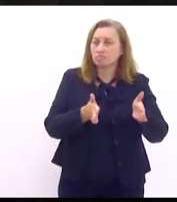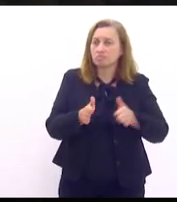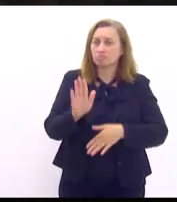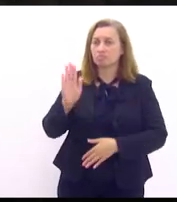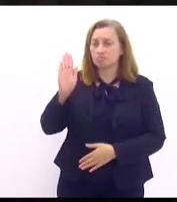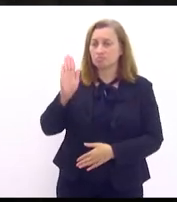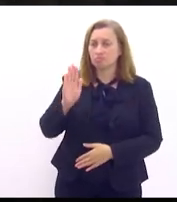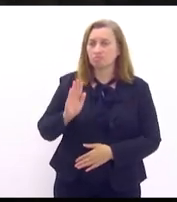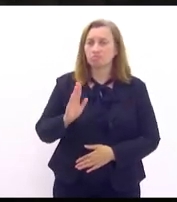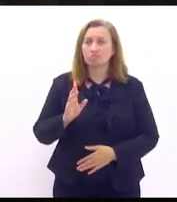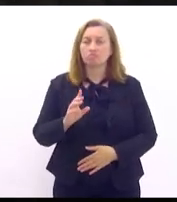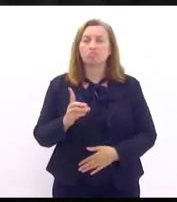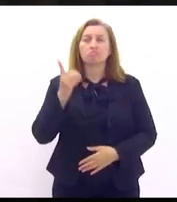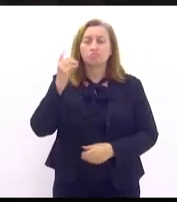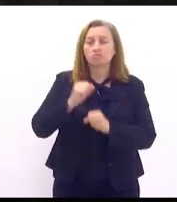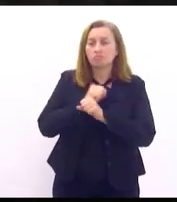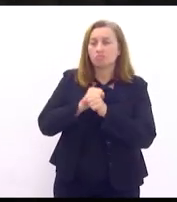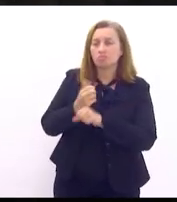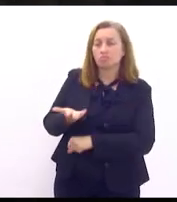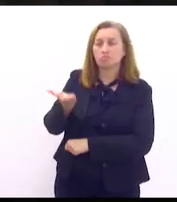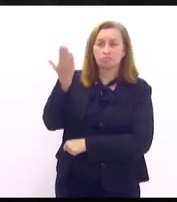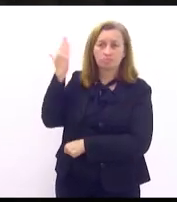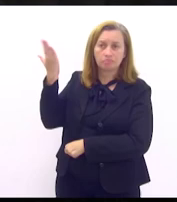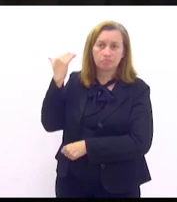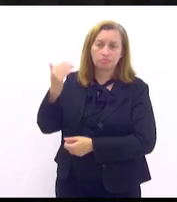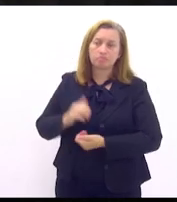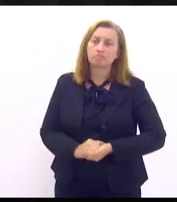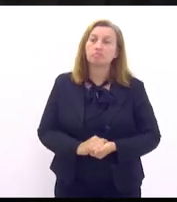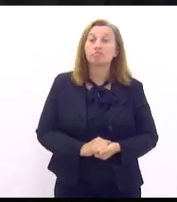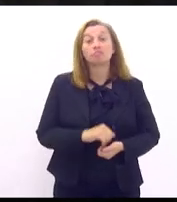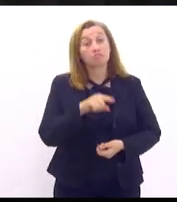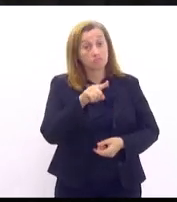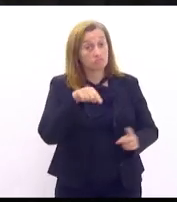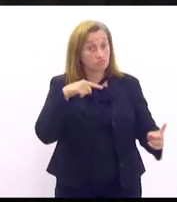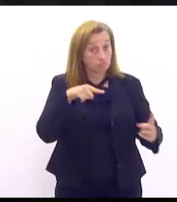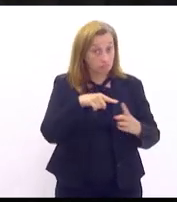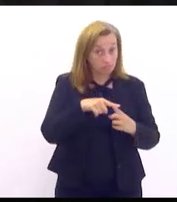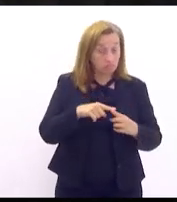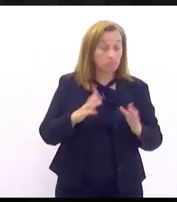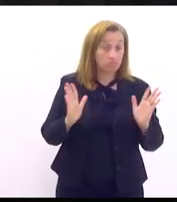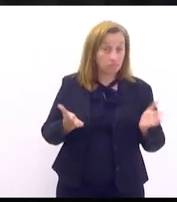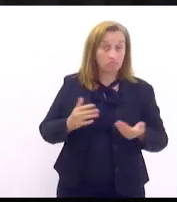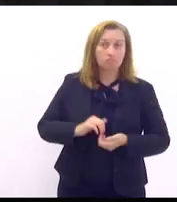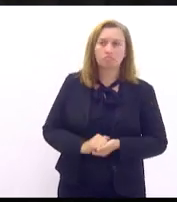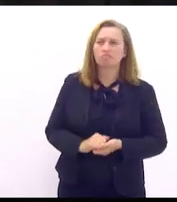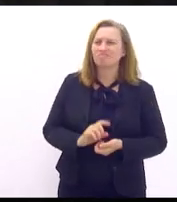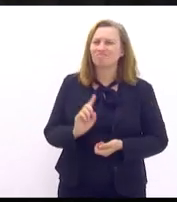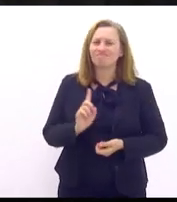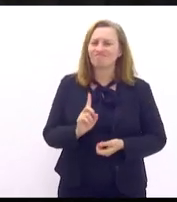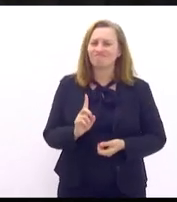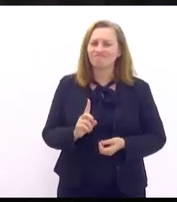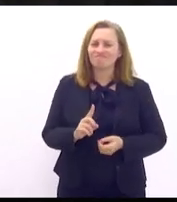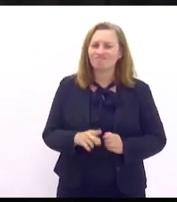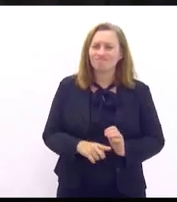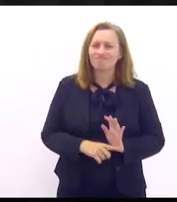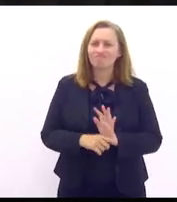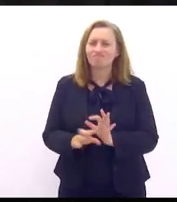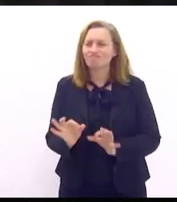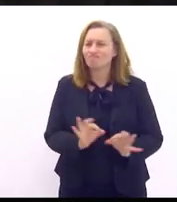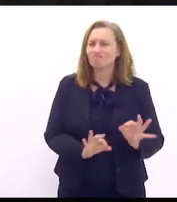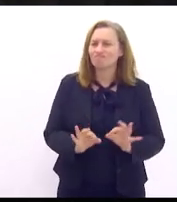Esse foi o objetivo da forma como o dinheiro da SEDAI está sendo gasto. Não para atender grandes programas,